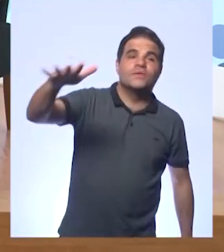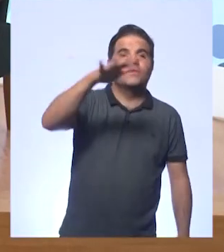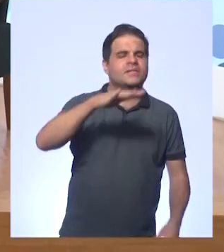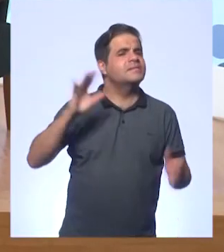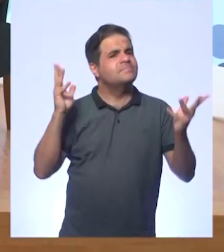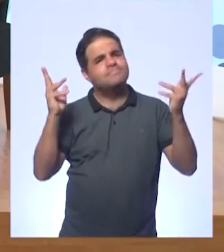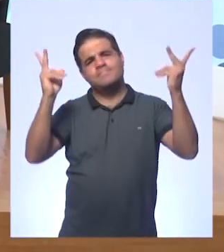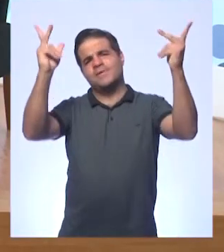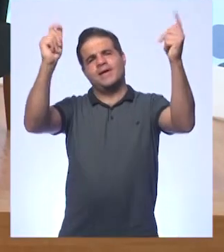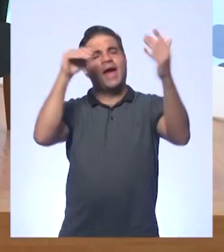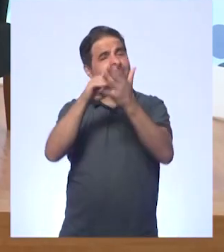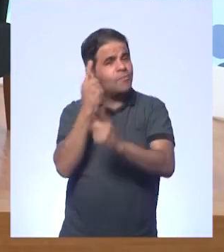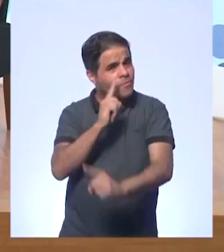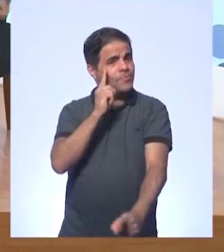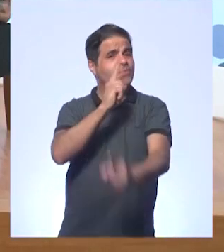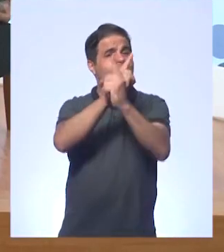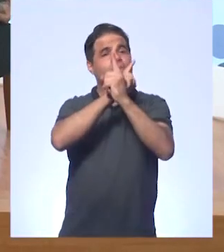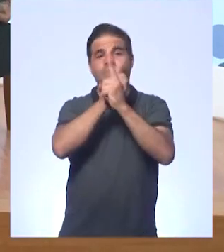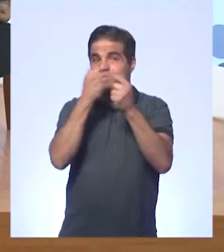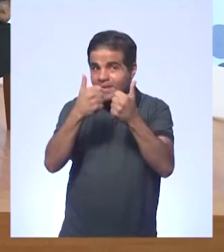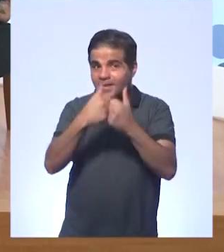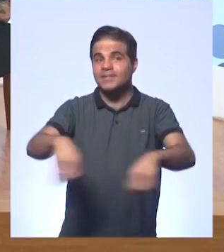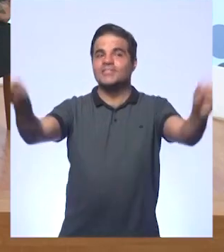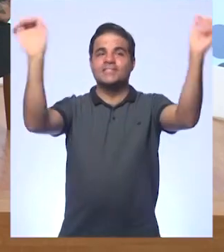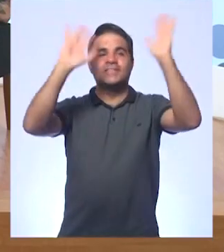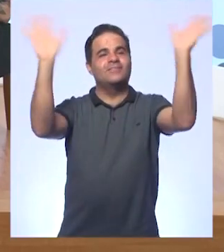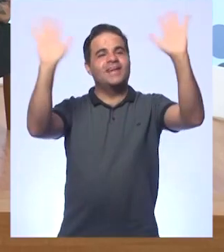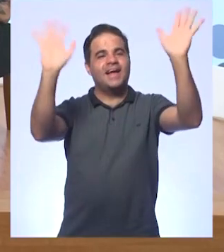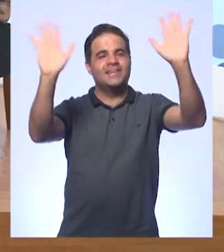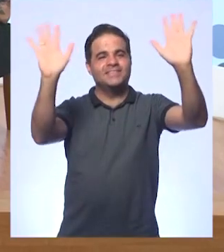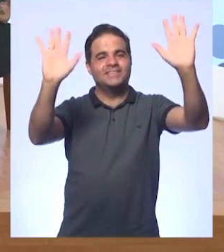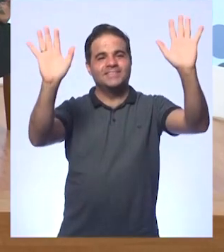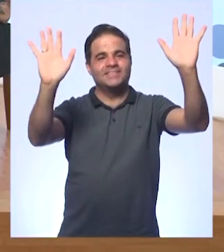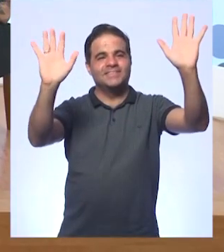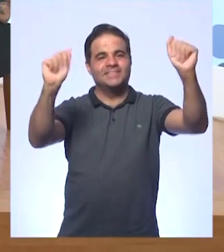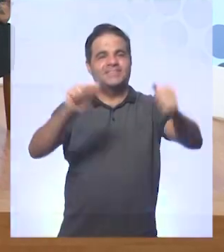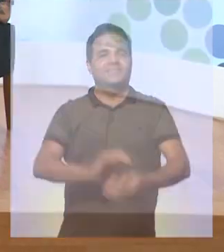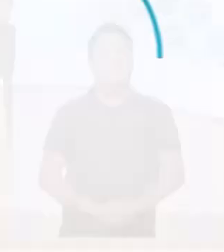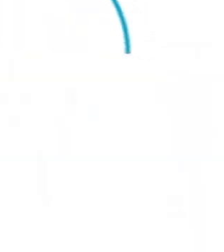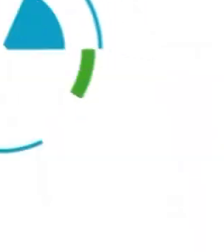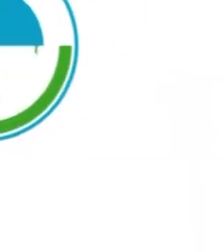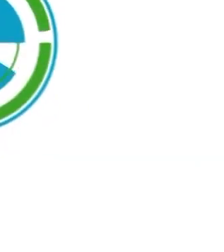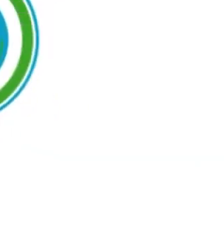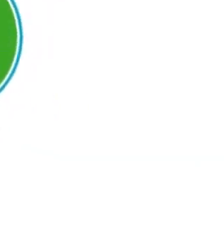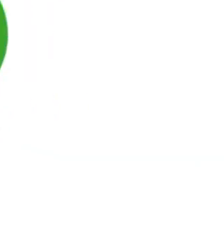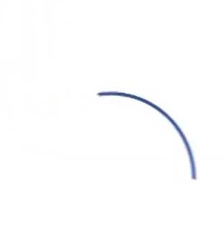são sensacionais. Até a próxima. Tchau, tchau, gente. Tchau.